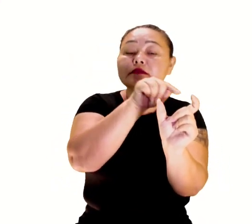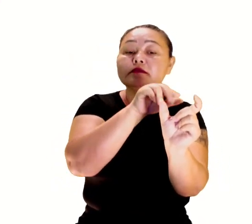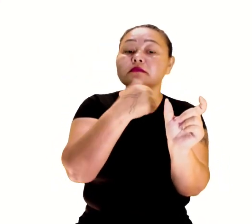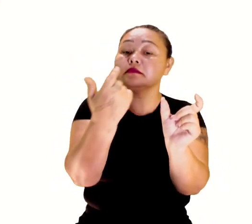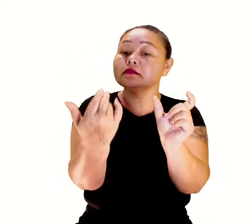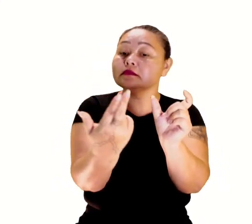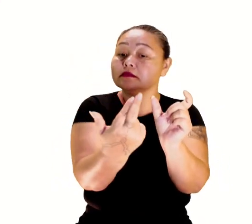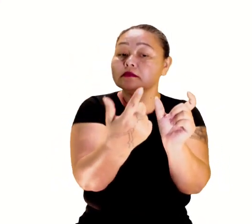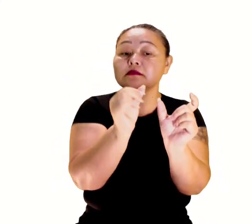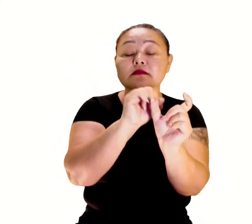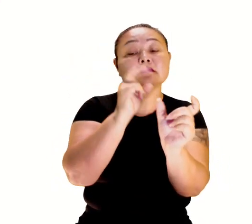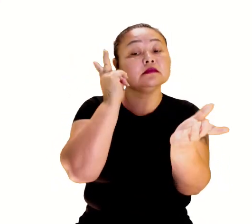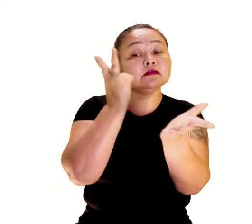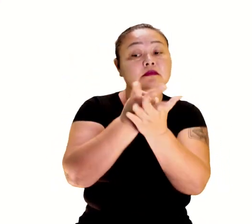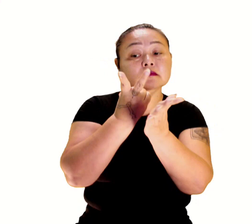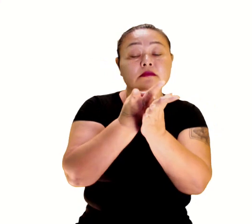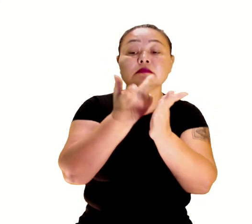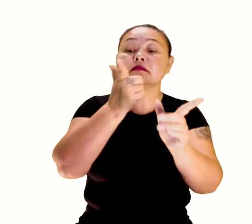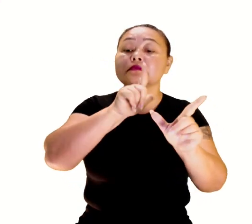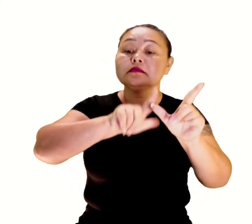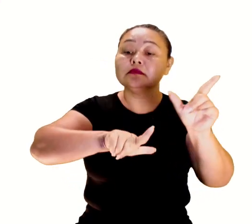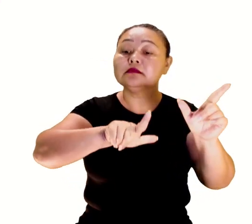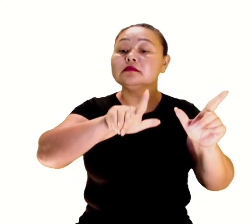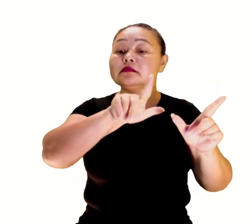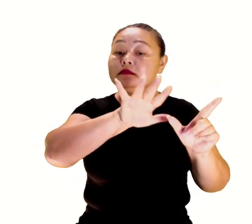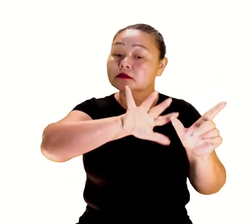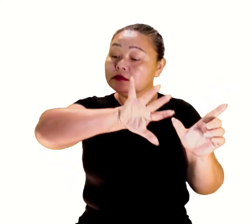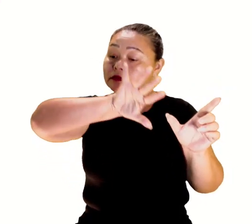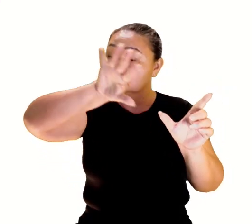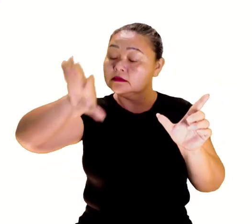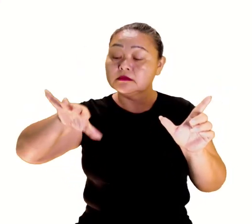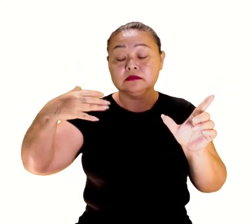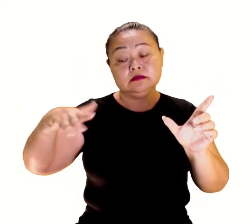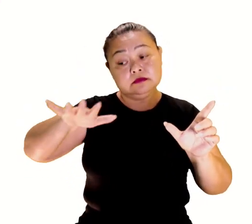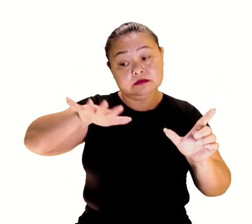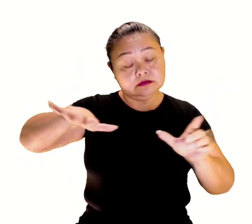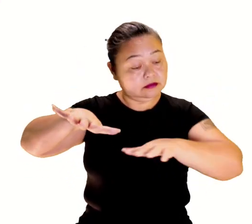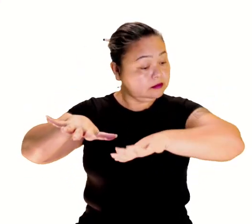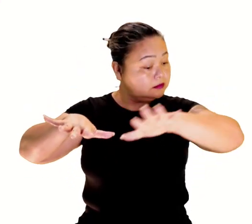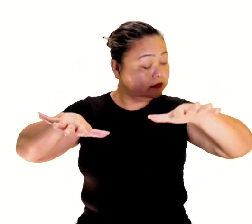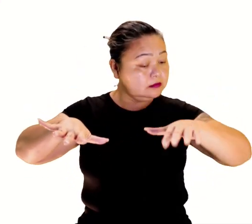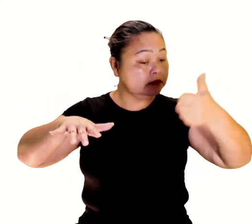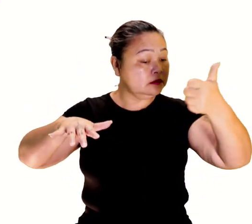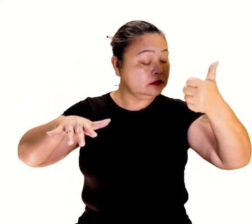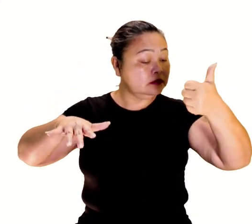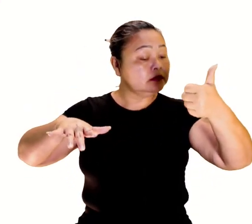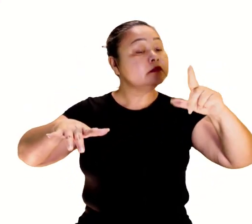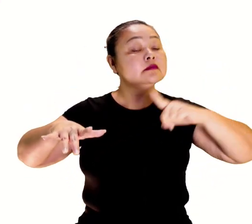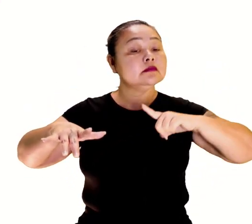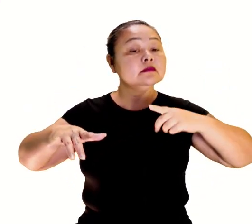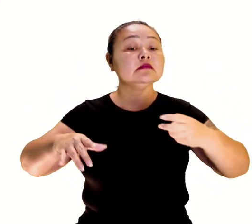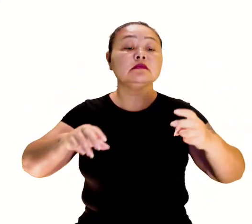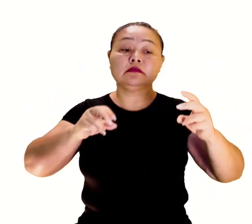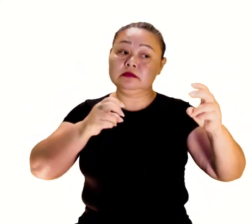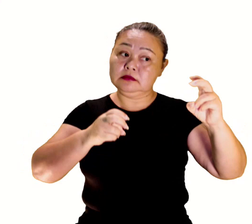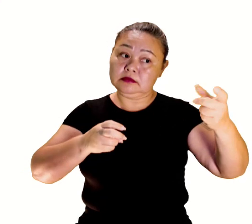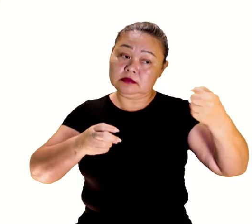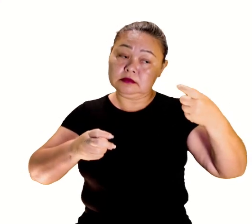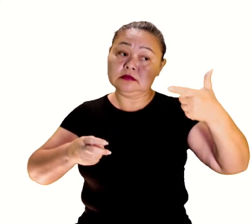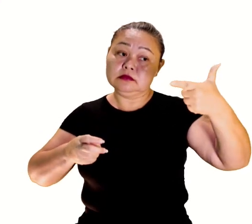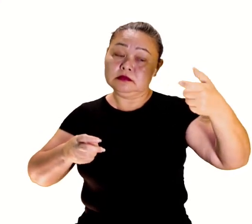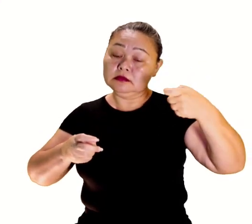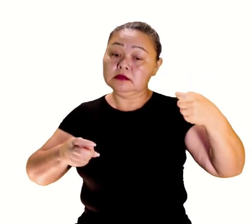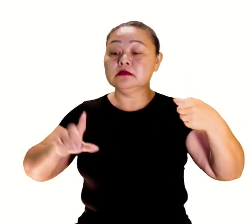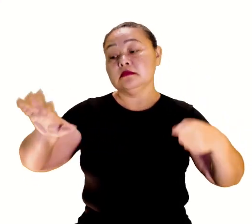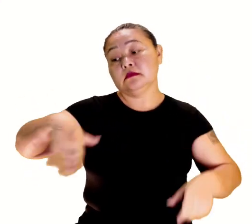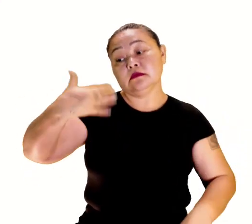possuem a mesma parte literal ou que estão no mesmo universo. No primeiro membro, nós temos 5x e 2x. E no